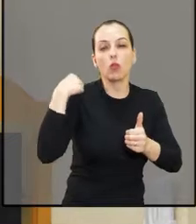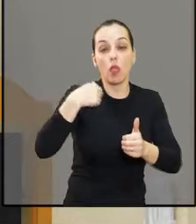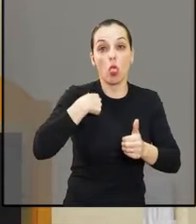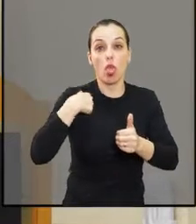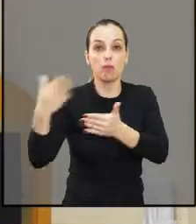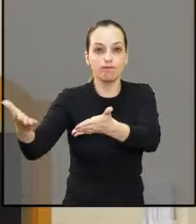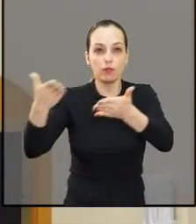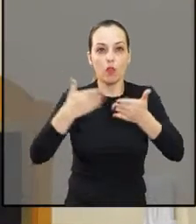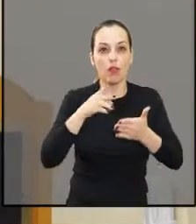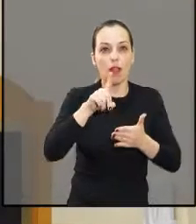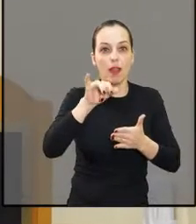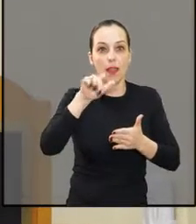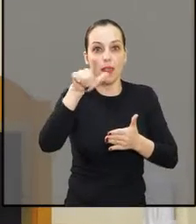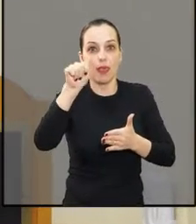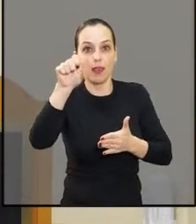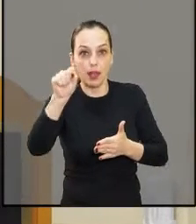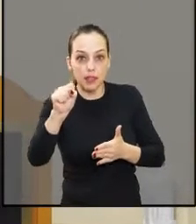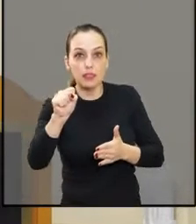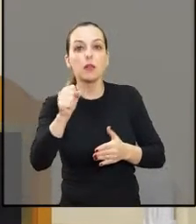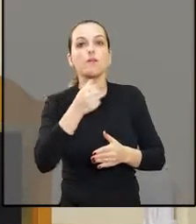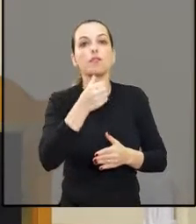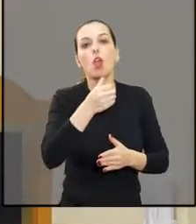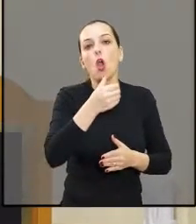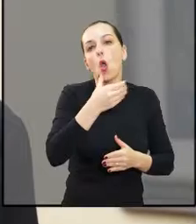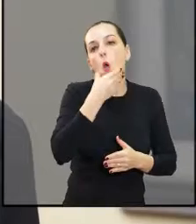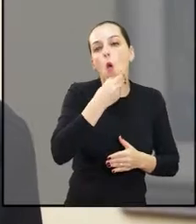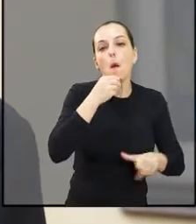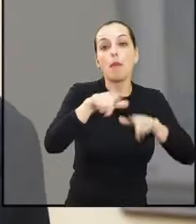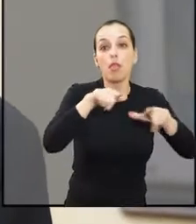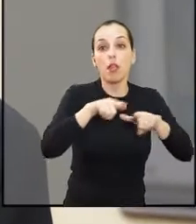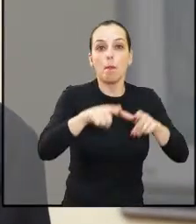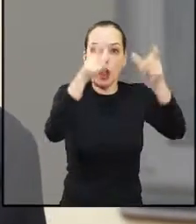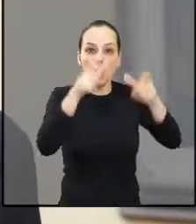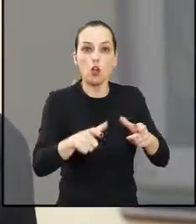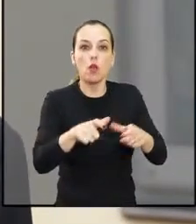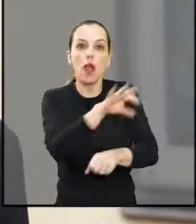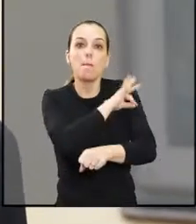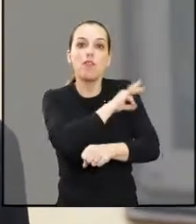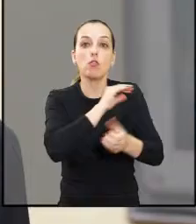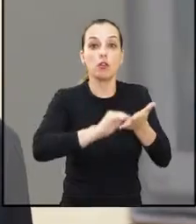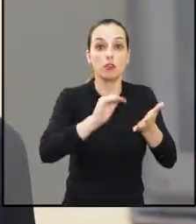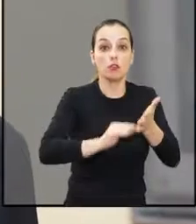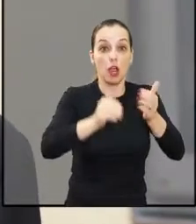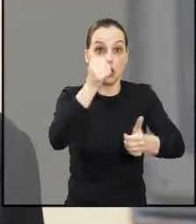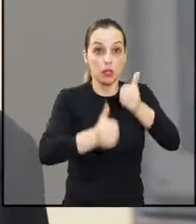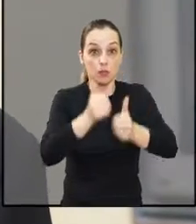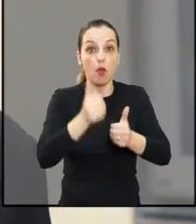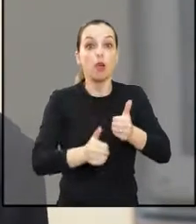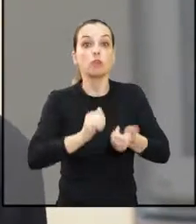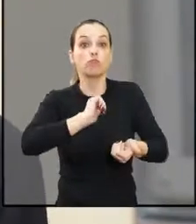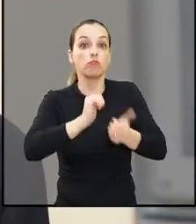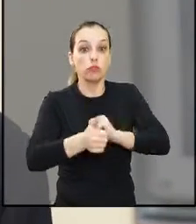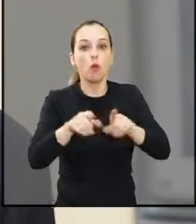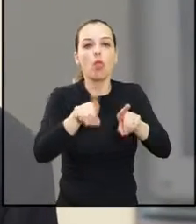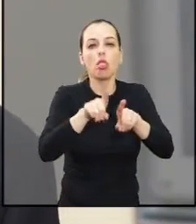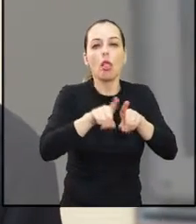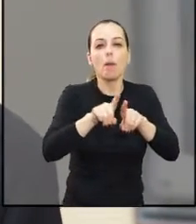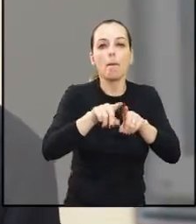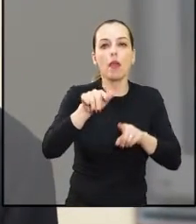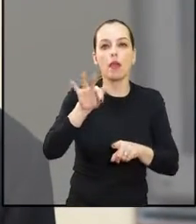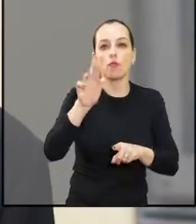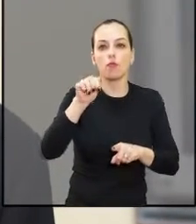a Fundesport, para explicar alguns detalhes, mas o foco principal é o futebol amador de Araraquara, como se